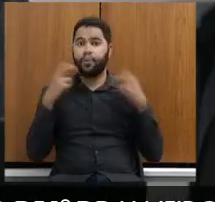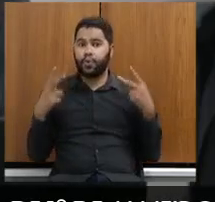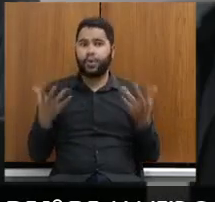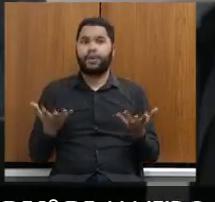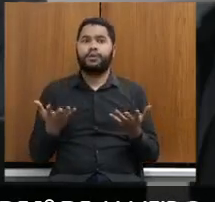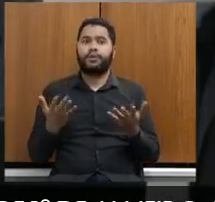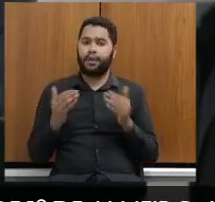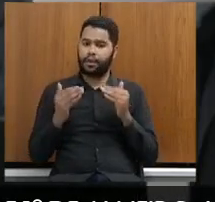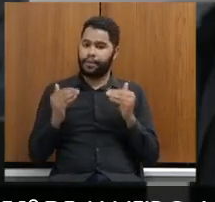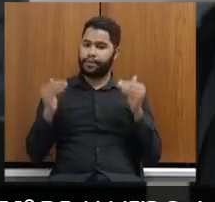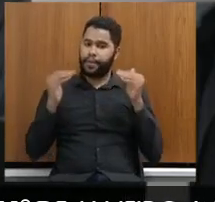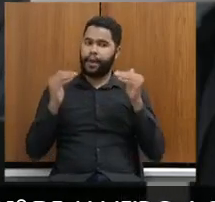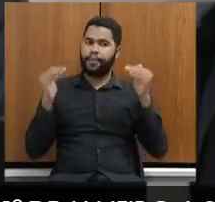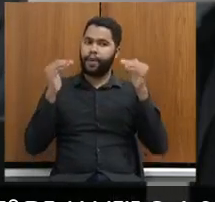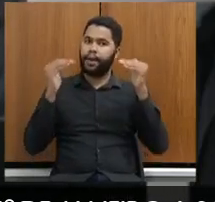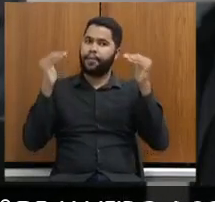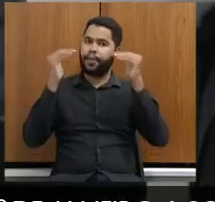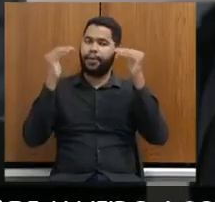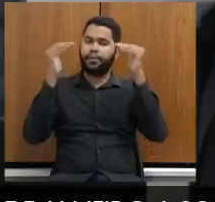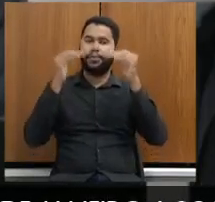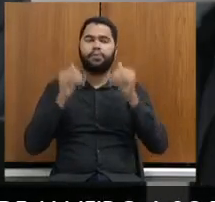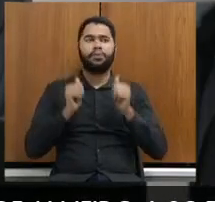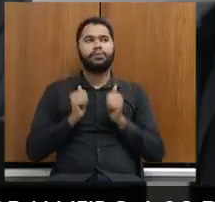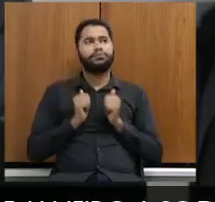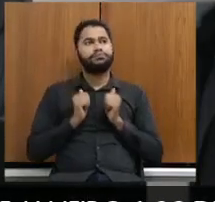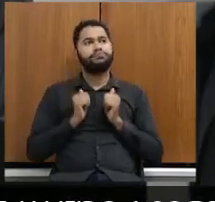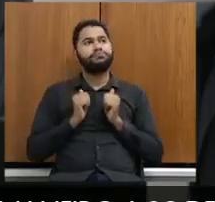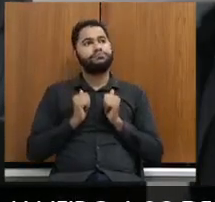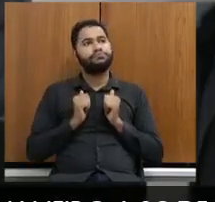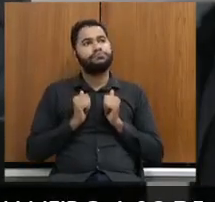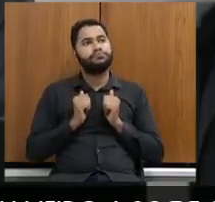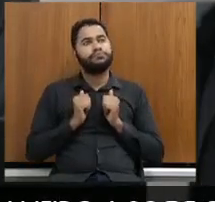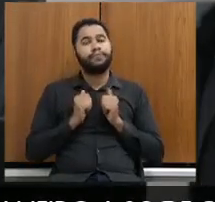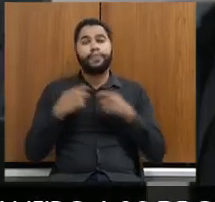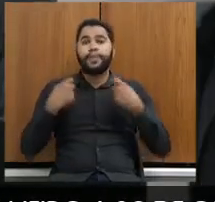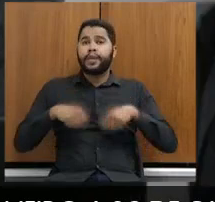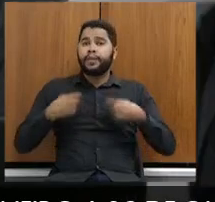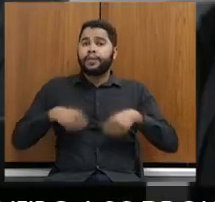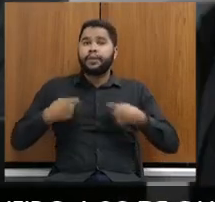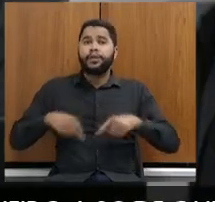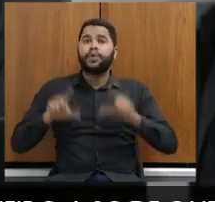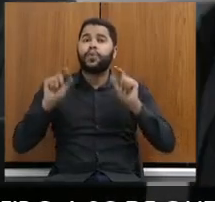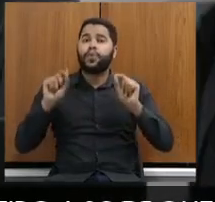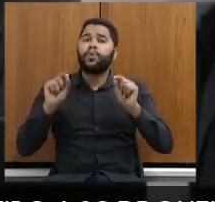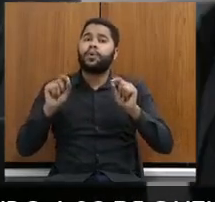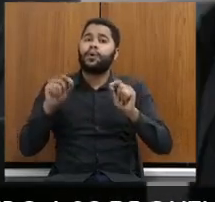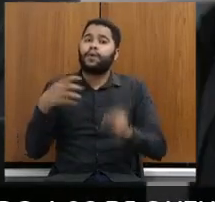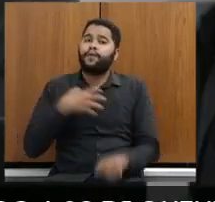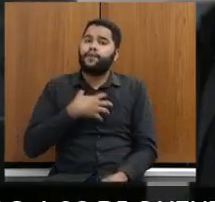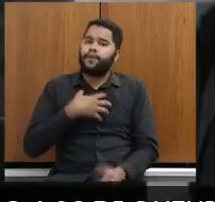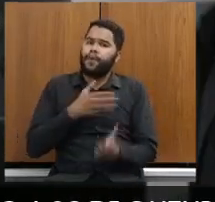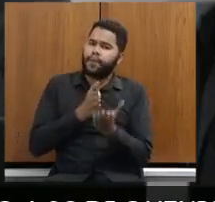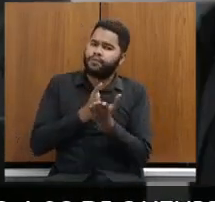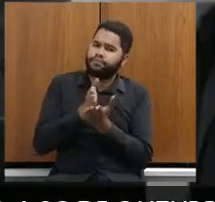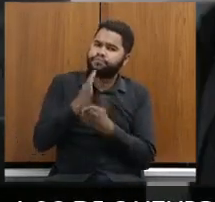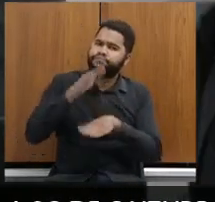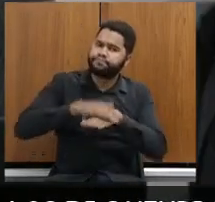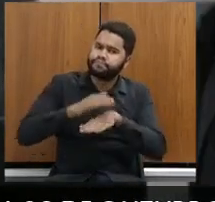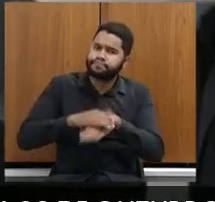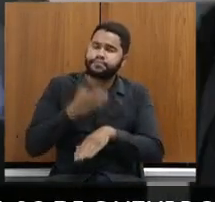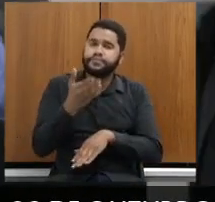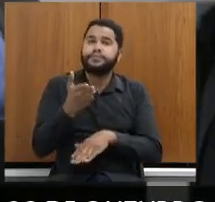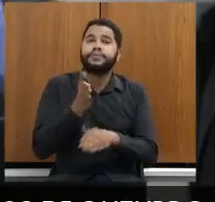Então esse problema ficou aqui estacionado e a gente precisa muito dessa forma dirigente do Senhor